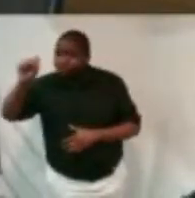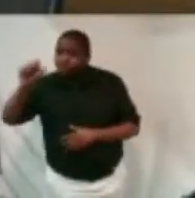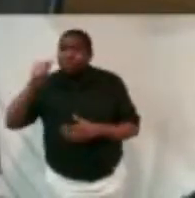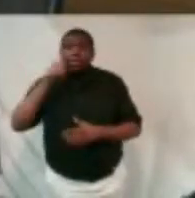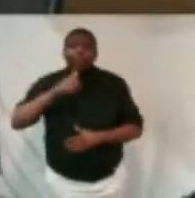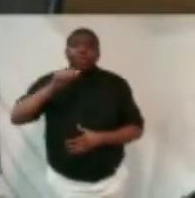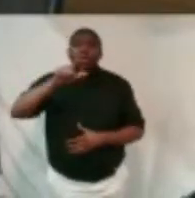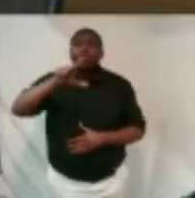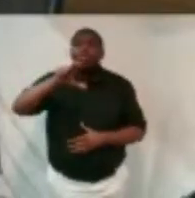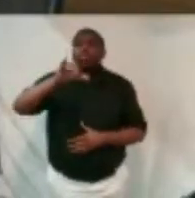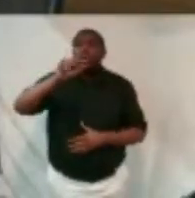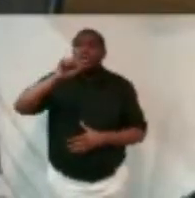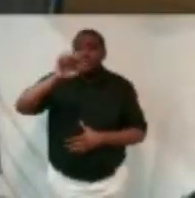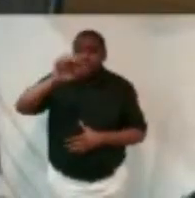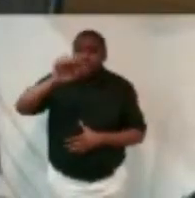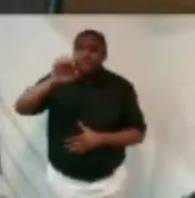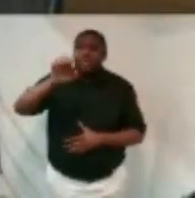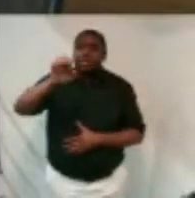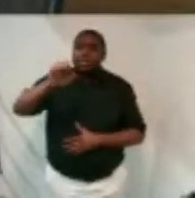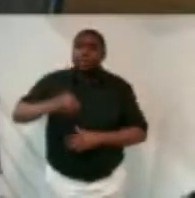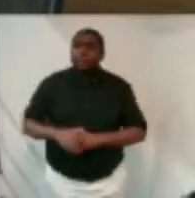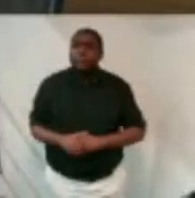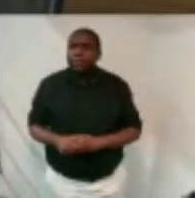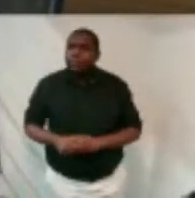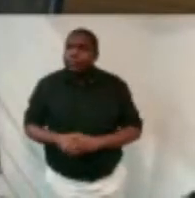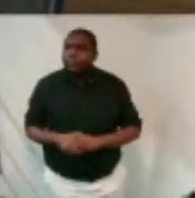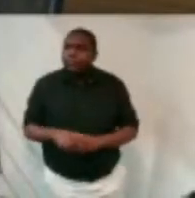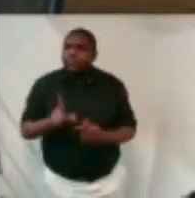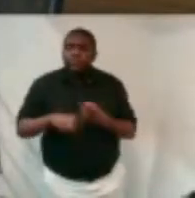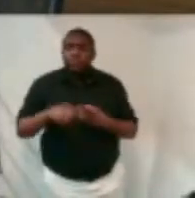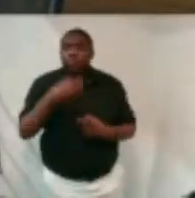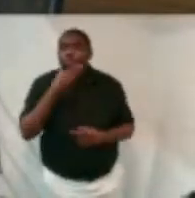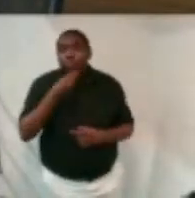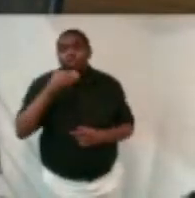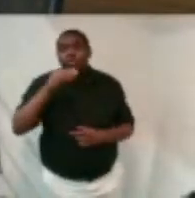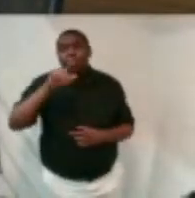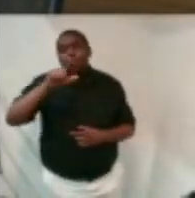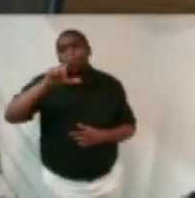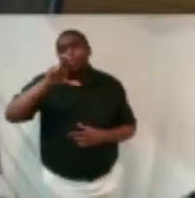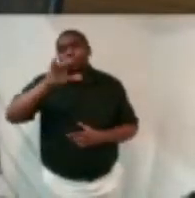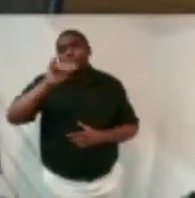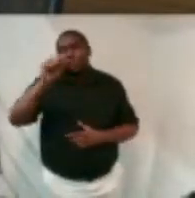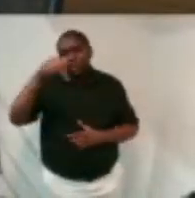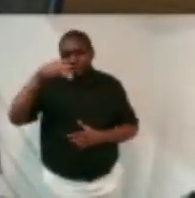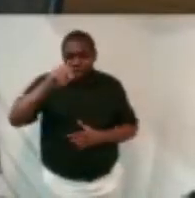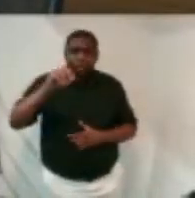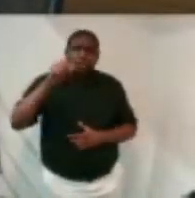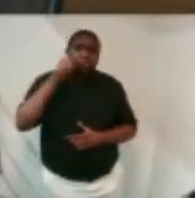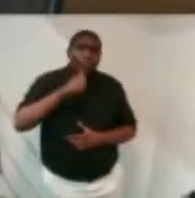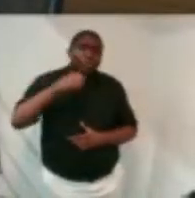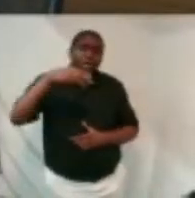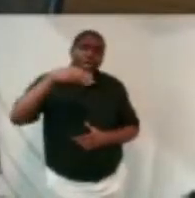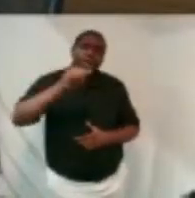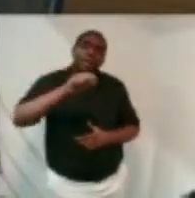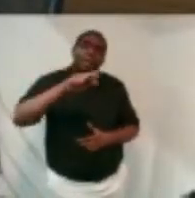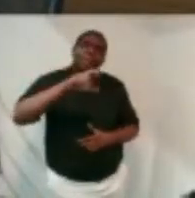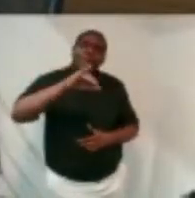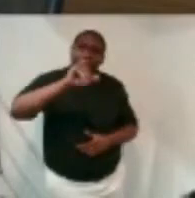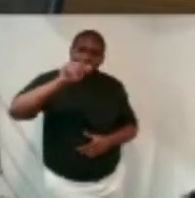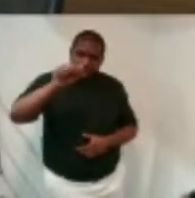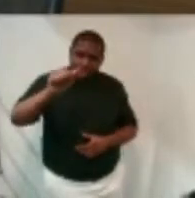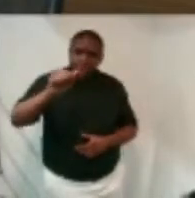de Araújo Silva Severino, o Luciano Furtado Lobé, a Márcia Cristina Camei